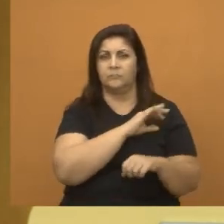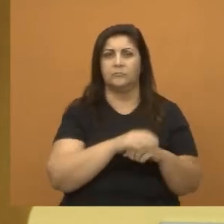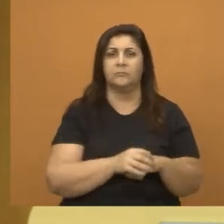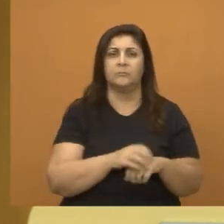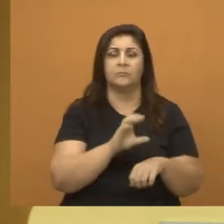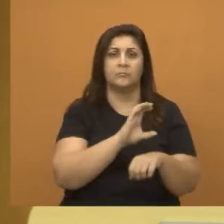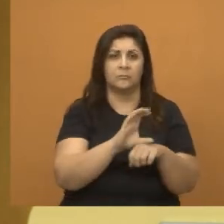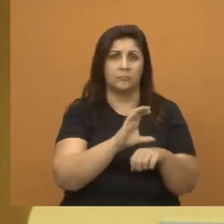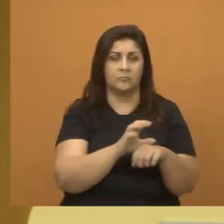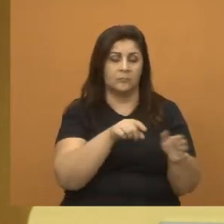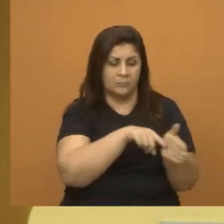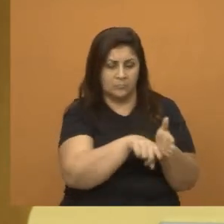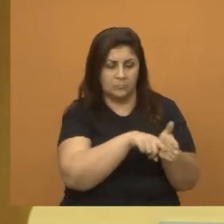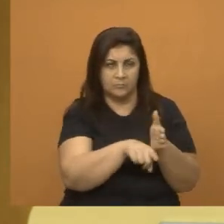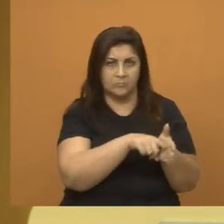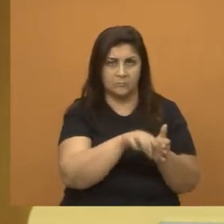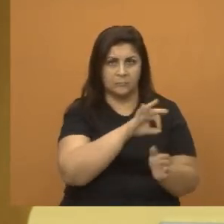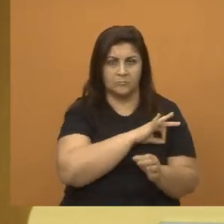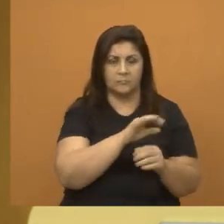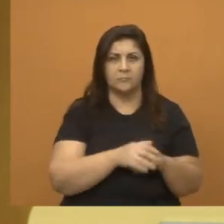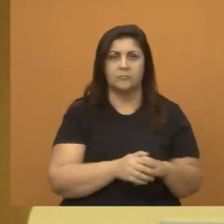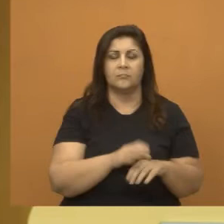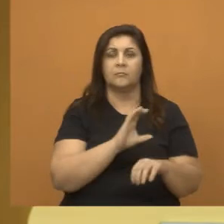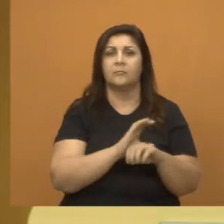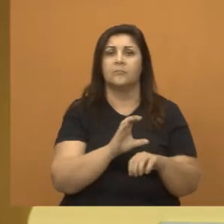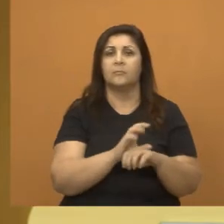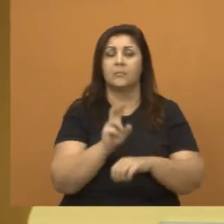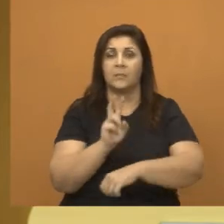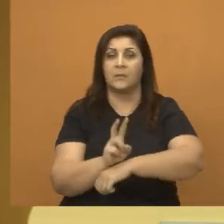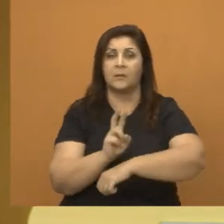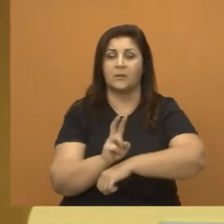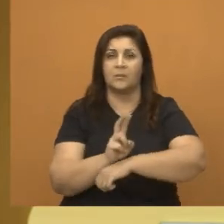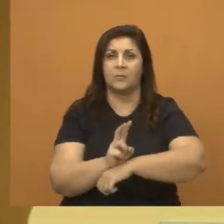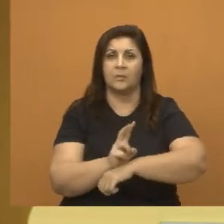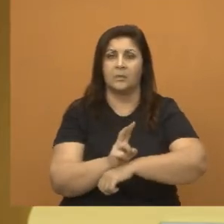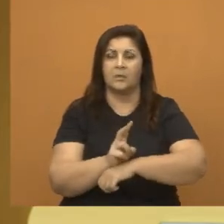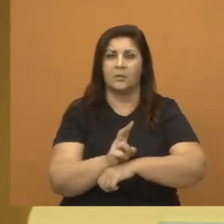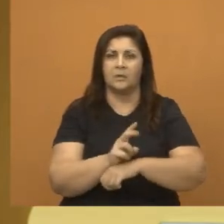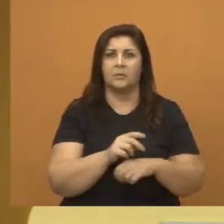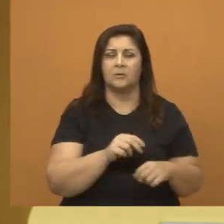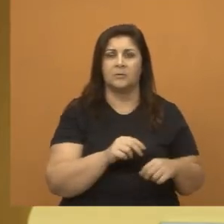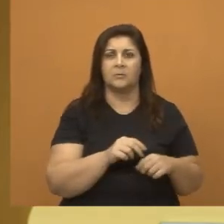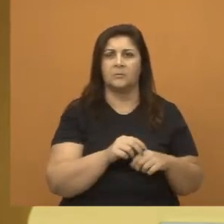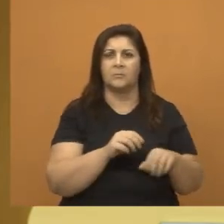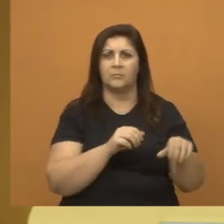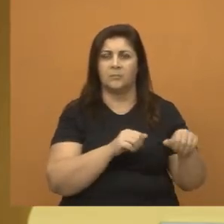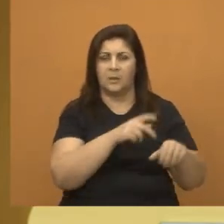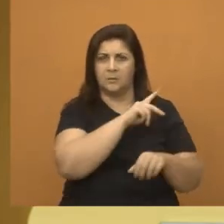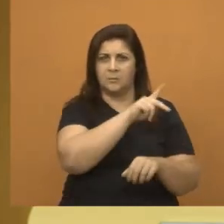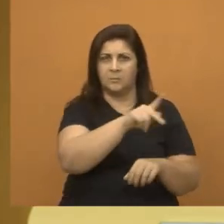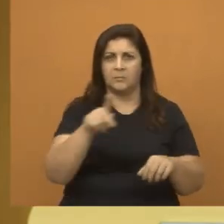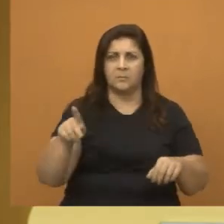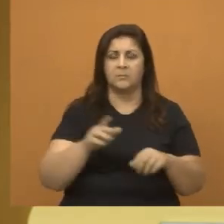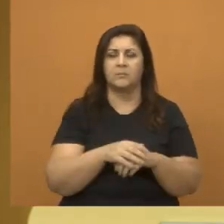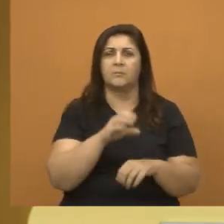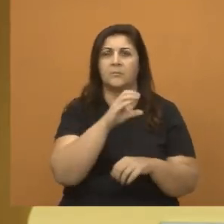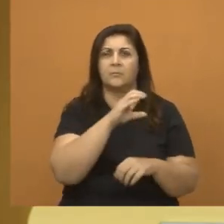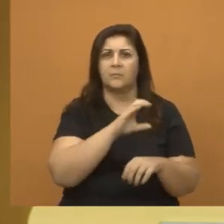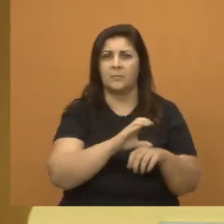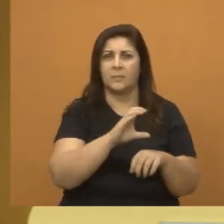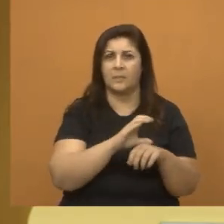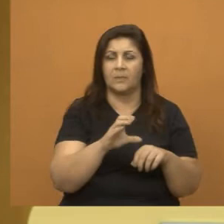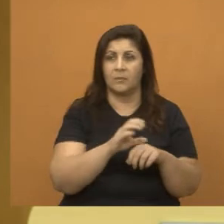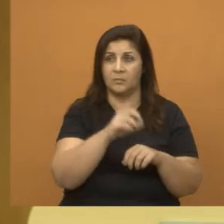policial curso de sargento presidencial curso de sargento das instalações presidenciais curso de sargento